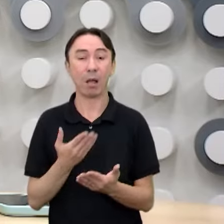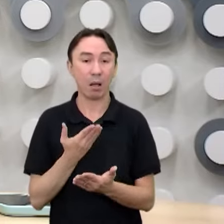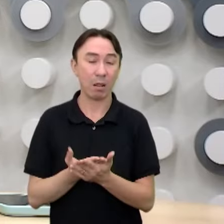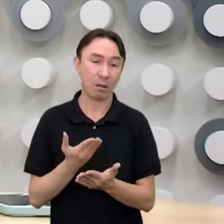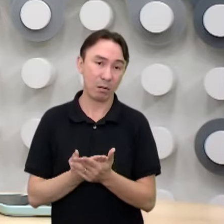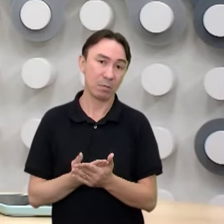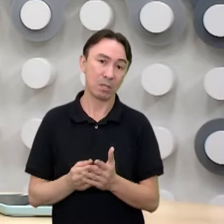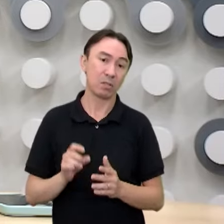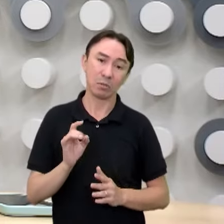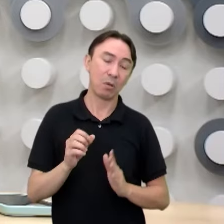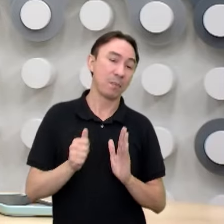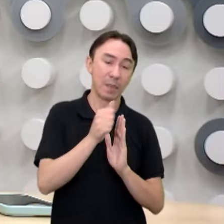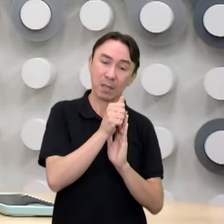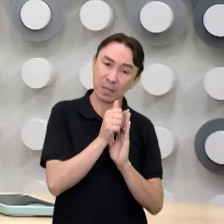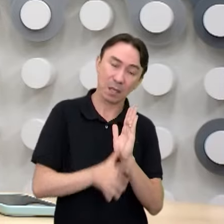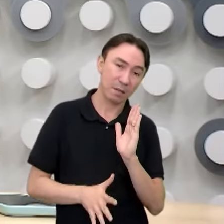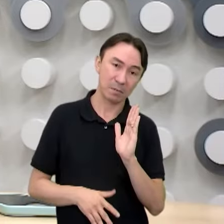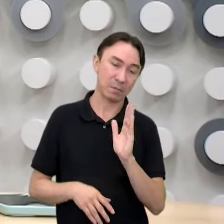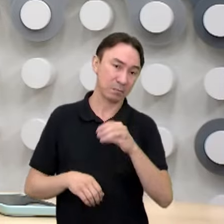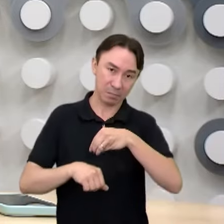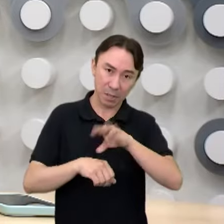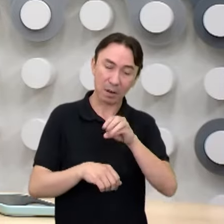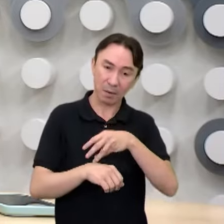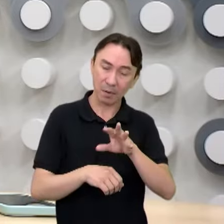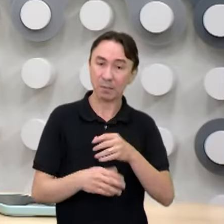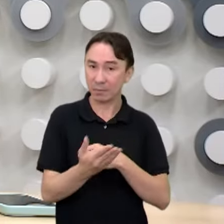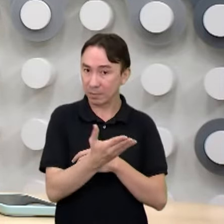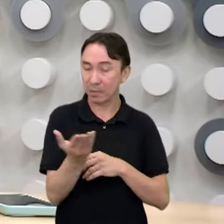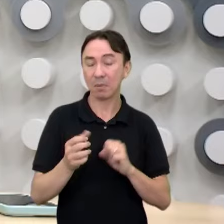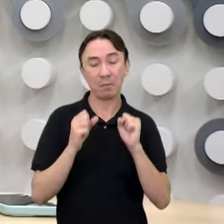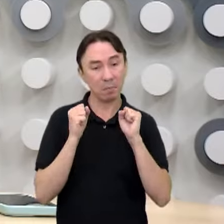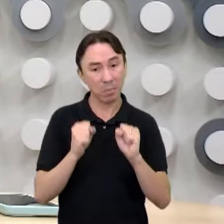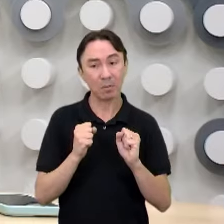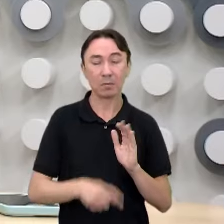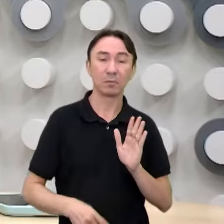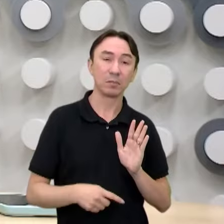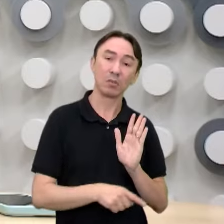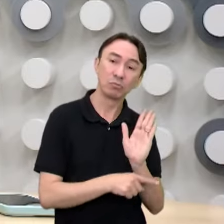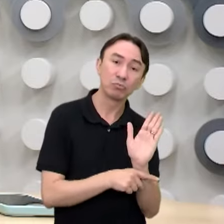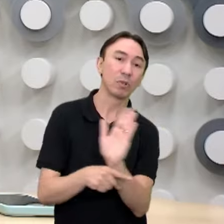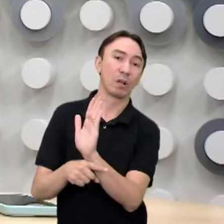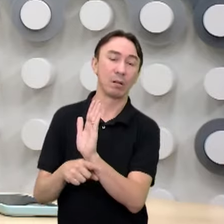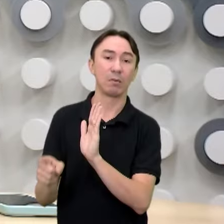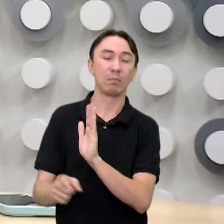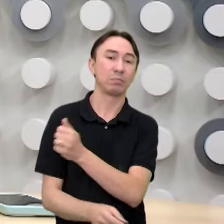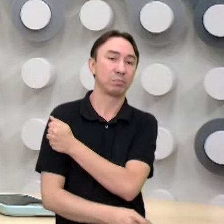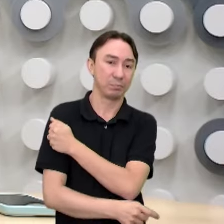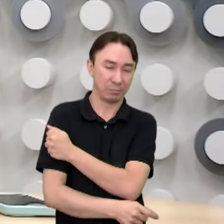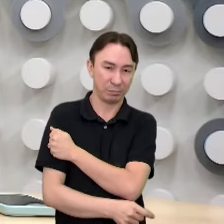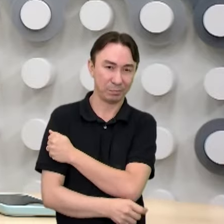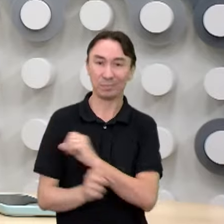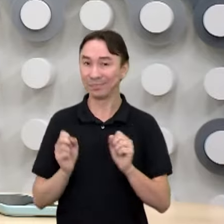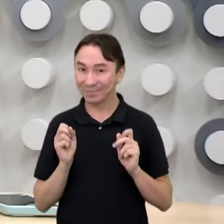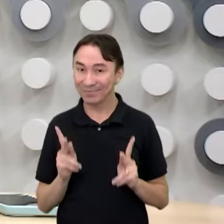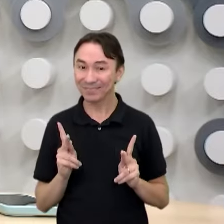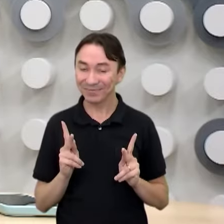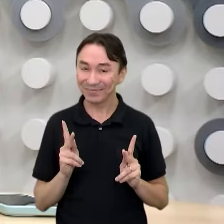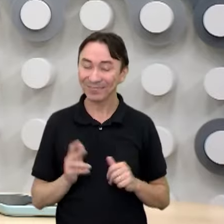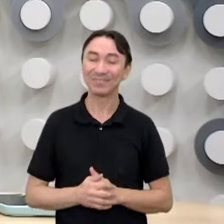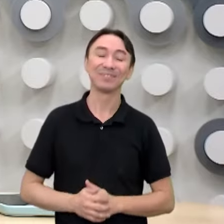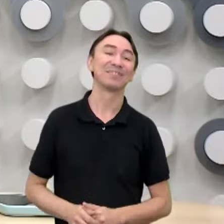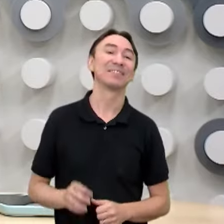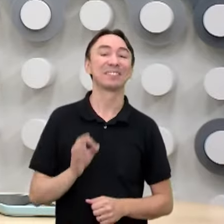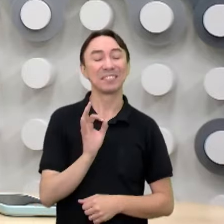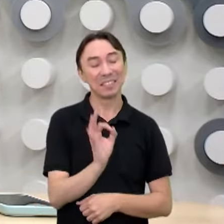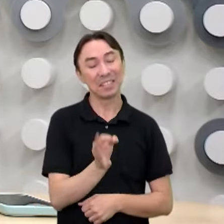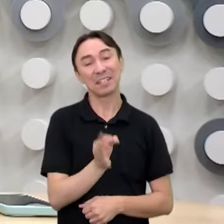de atividades aí sugestivas aí para vocês estarem apresentando para os seus alunos. Certo, galera? Então é isso aí, galera. Vamos lá, na próxima